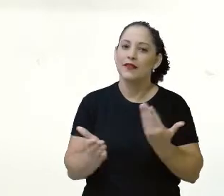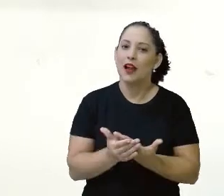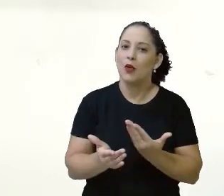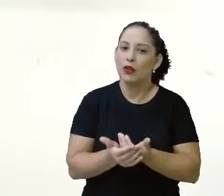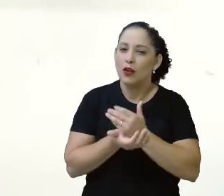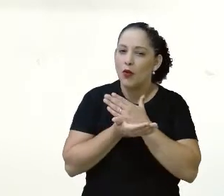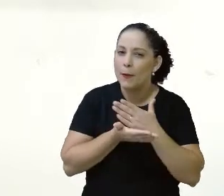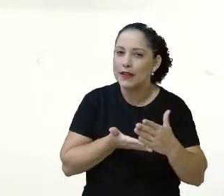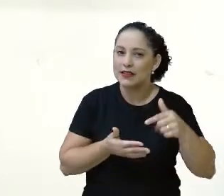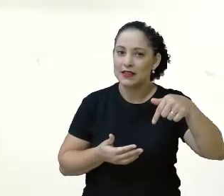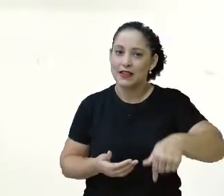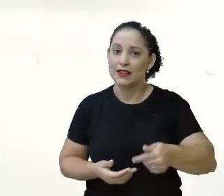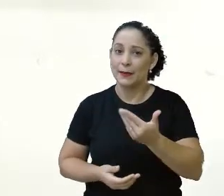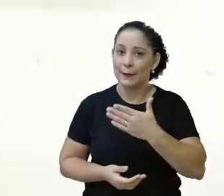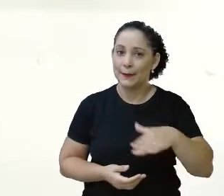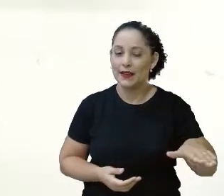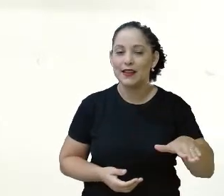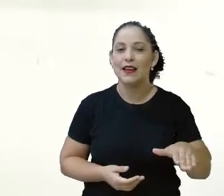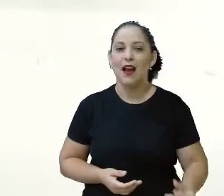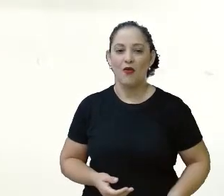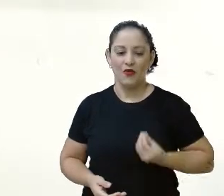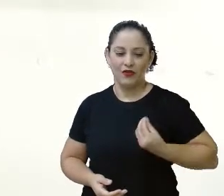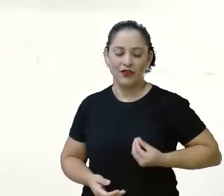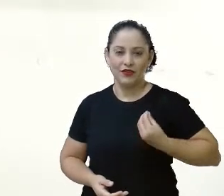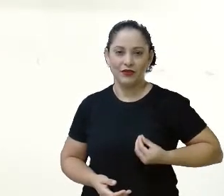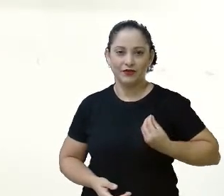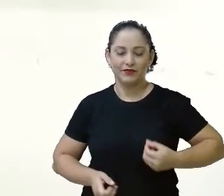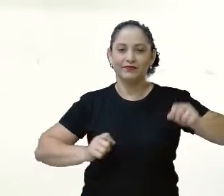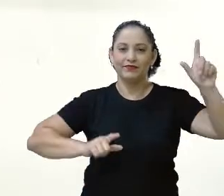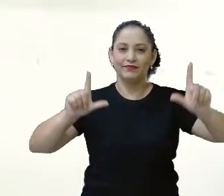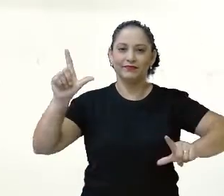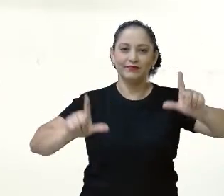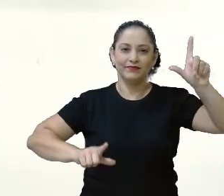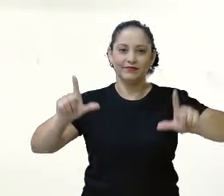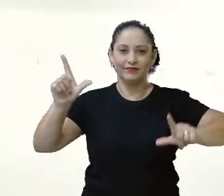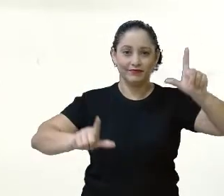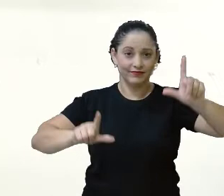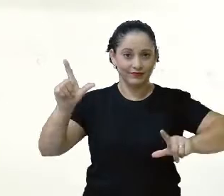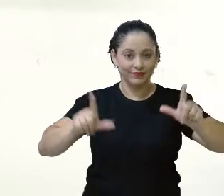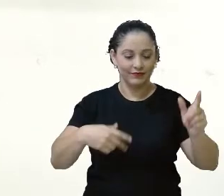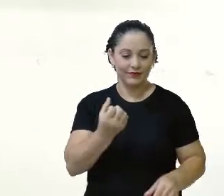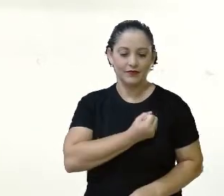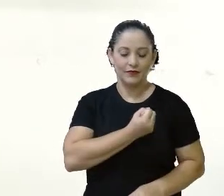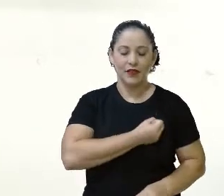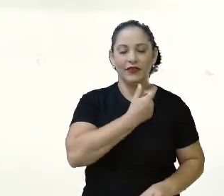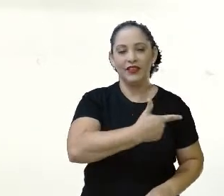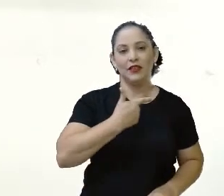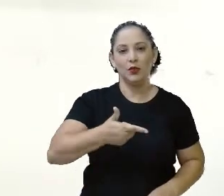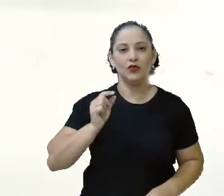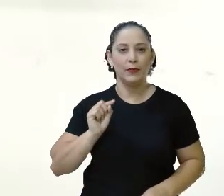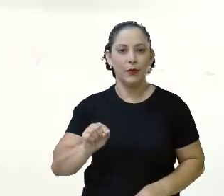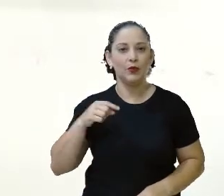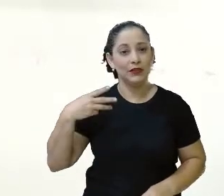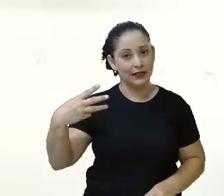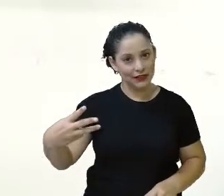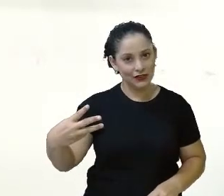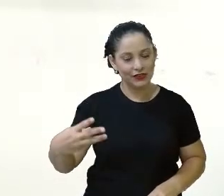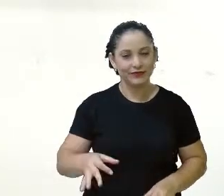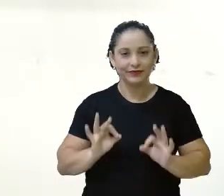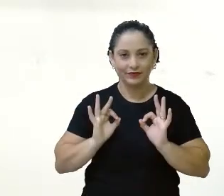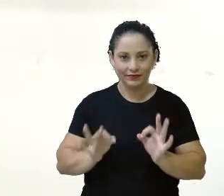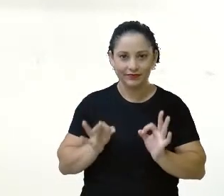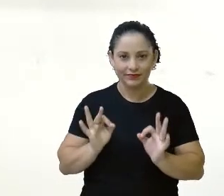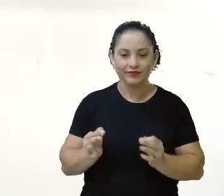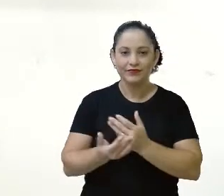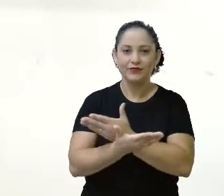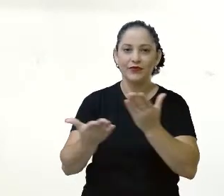às 7h30, ao vivo, pelo TV Nova, canal 22.3. Não é isso? Vocês que